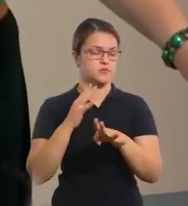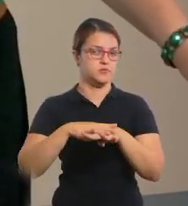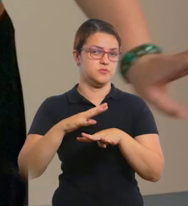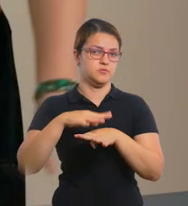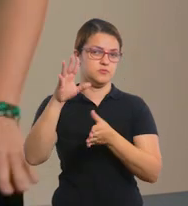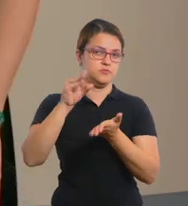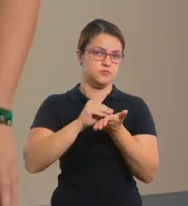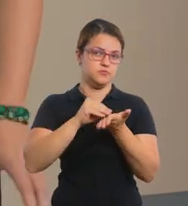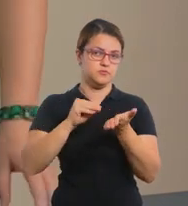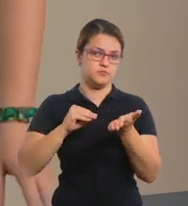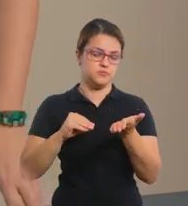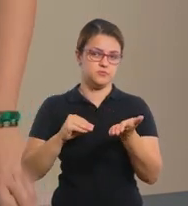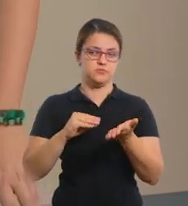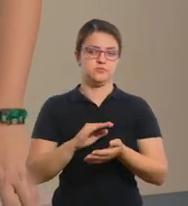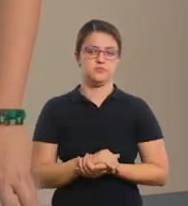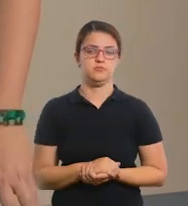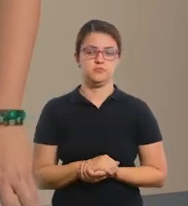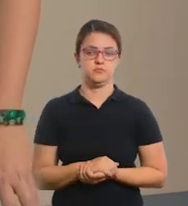de matemática